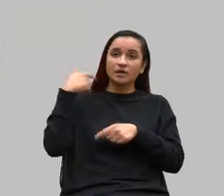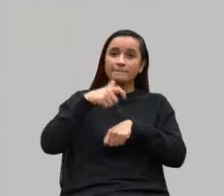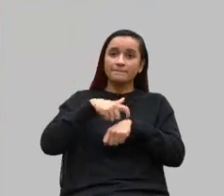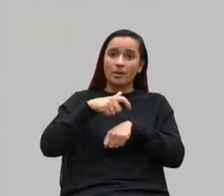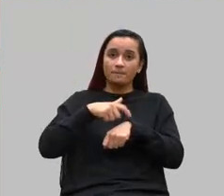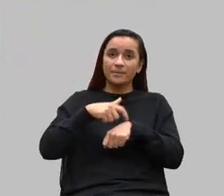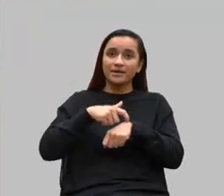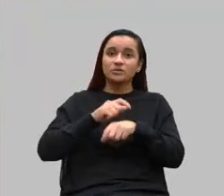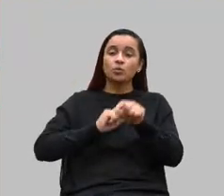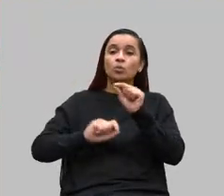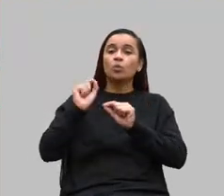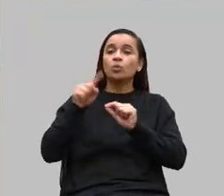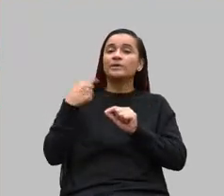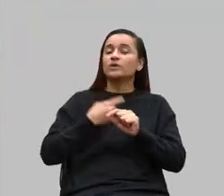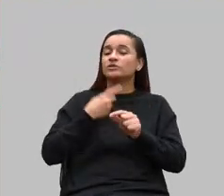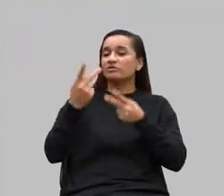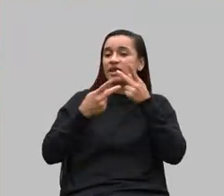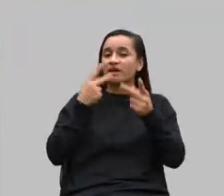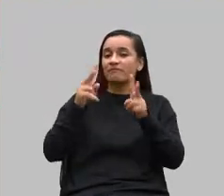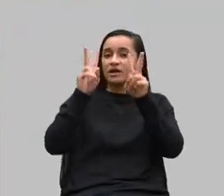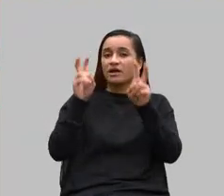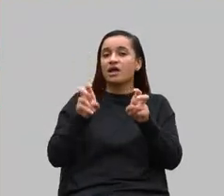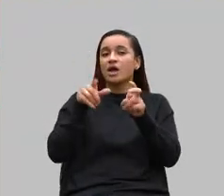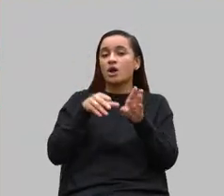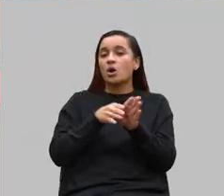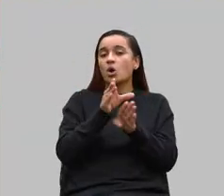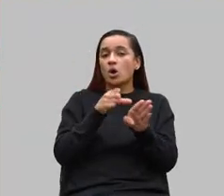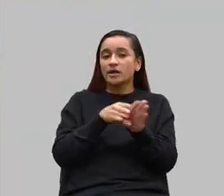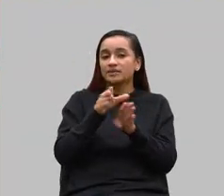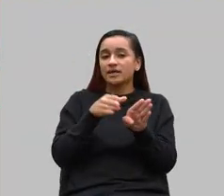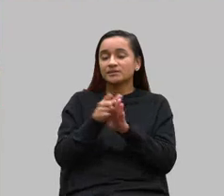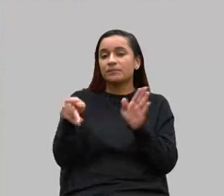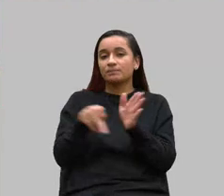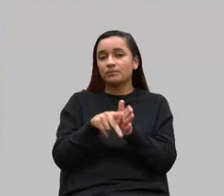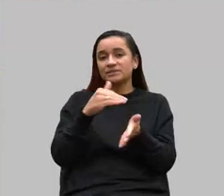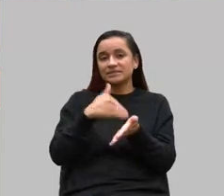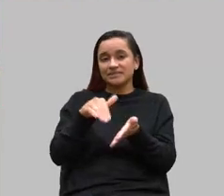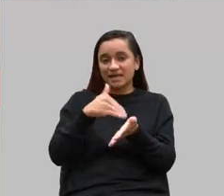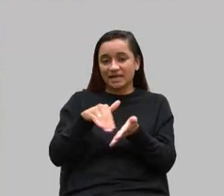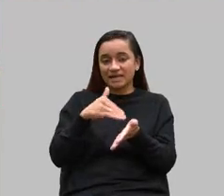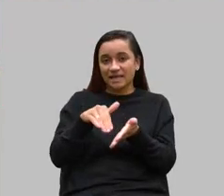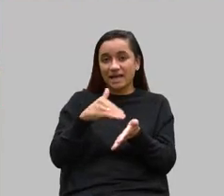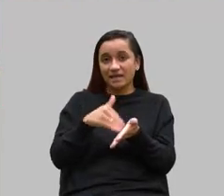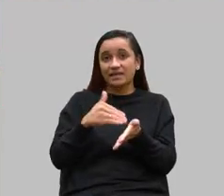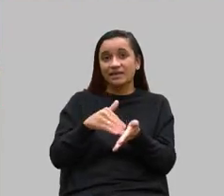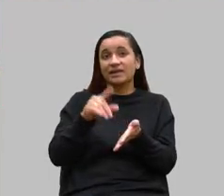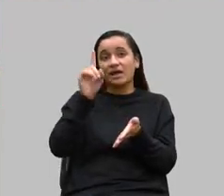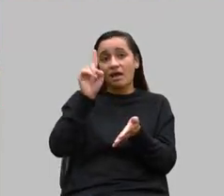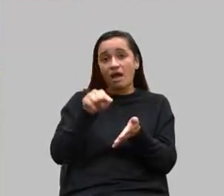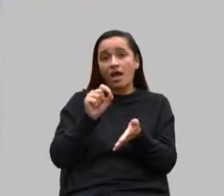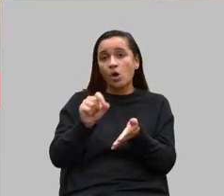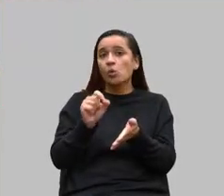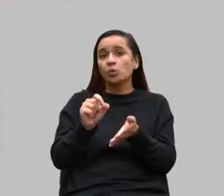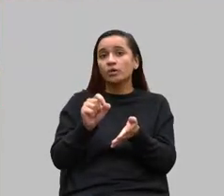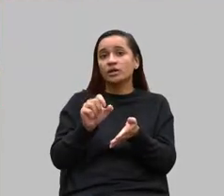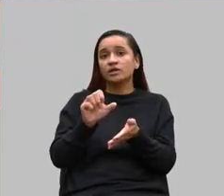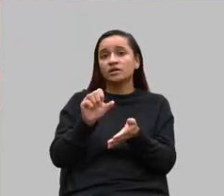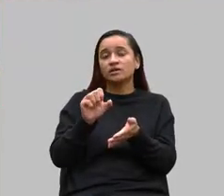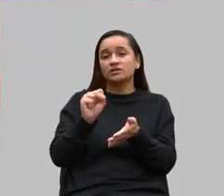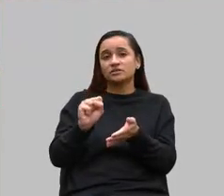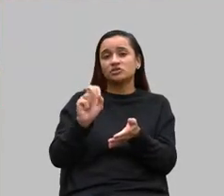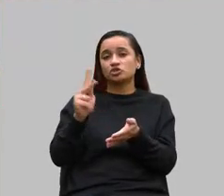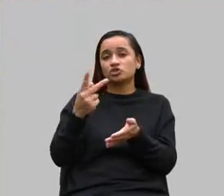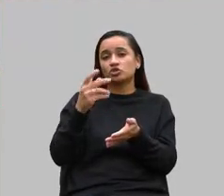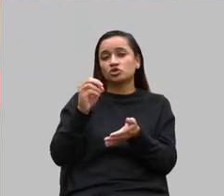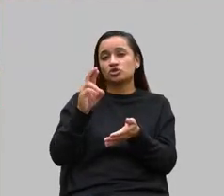o que a gente entendia que era a orientação do da secretaria era as short Lines que